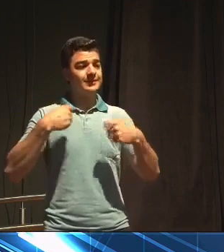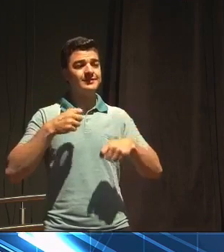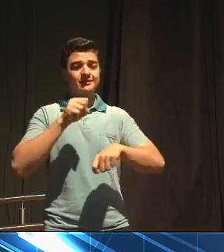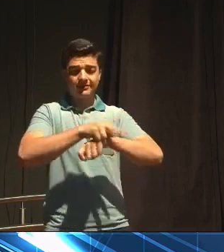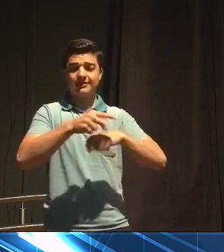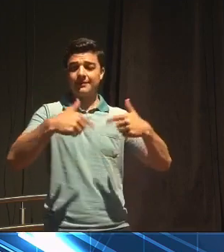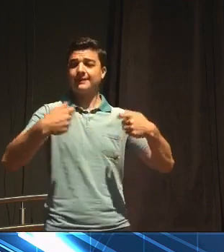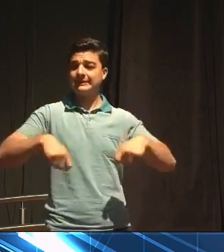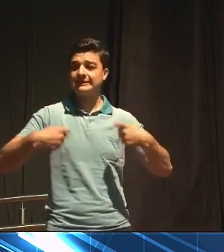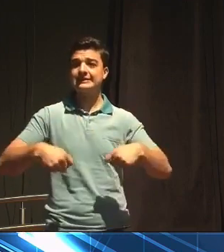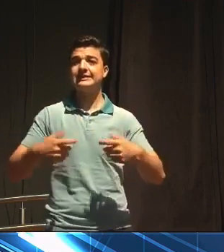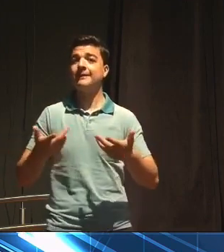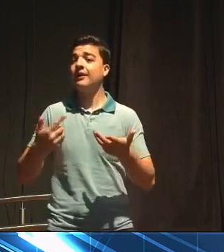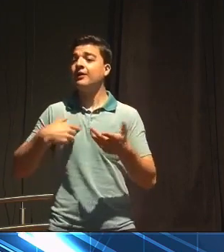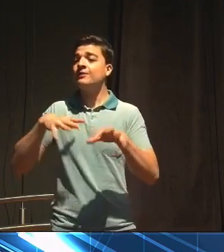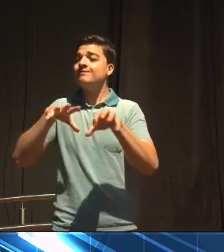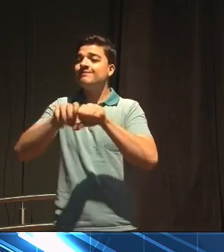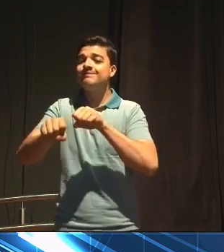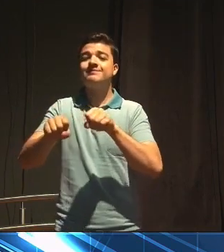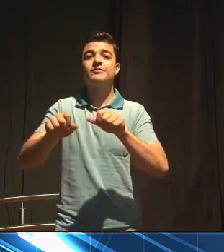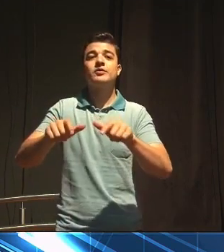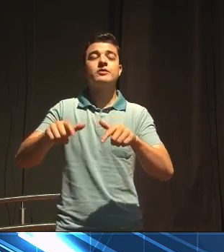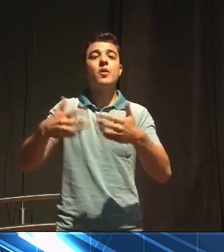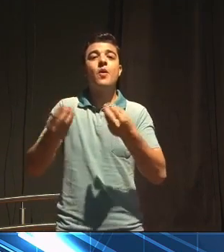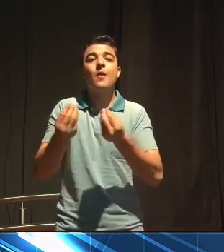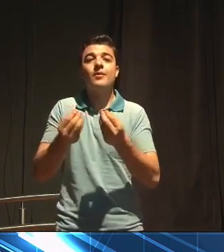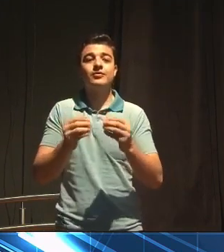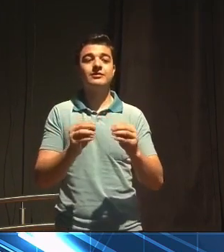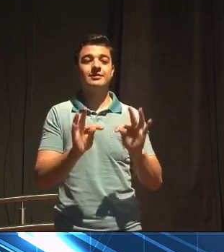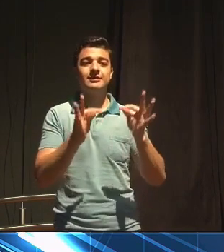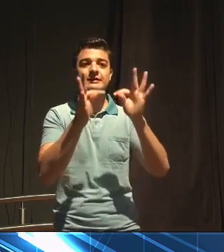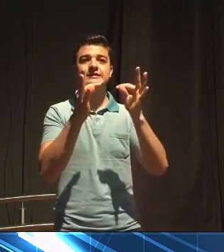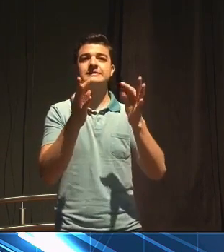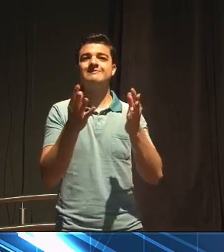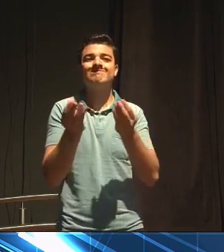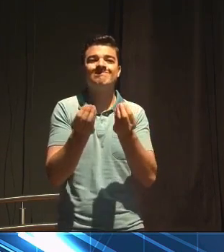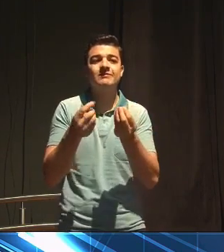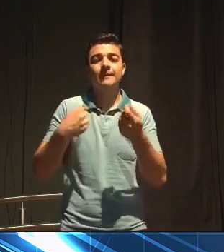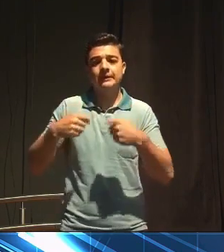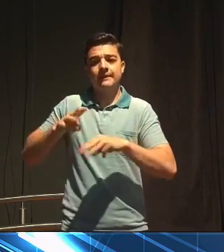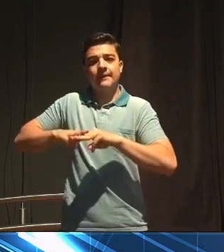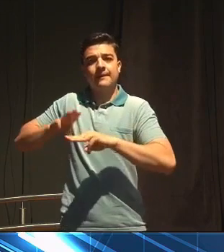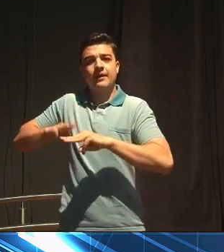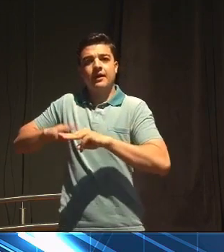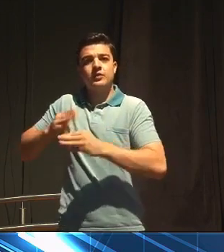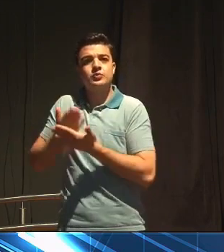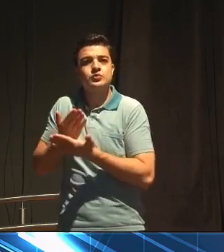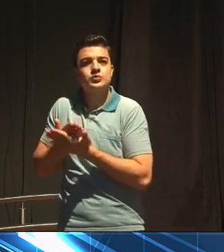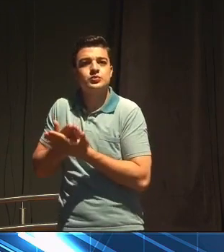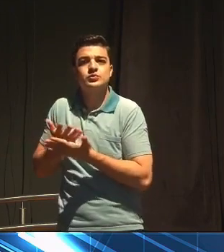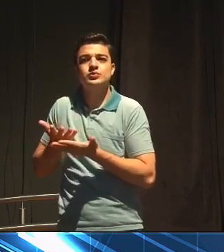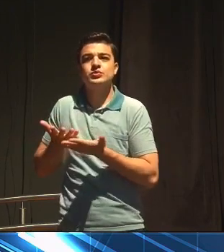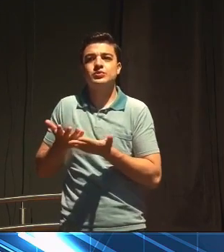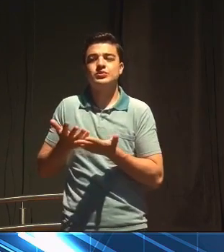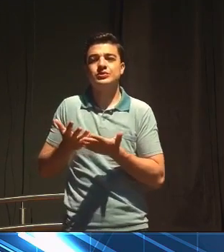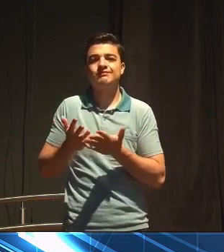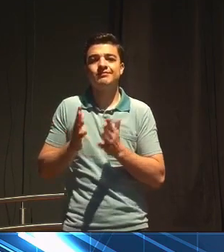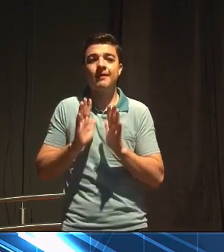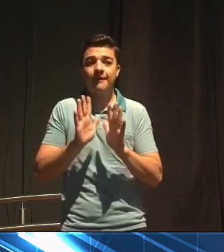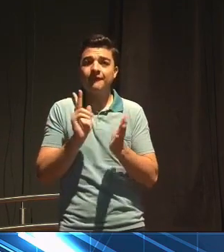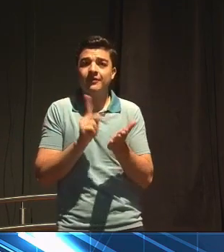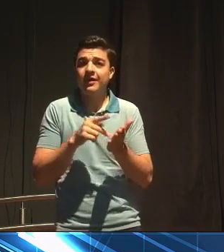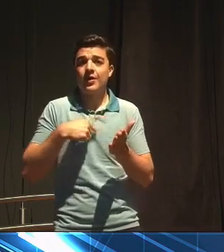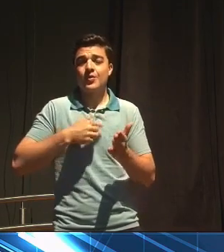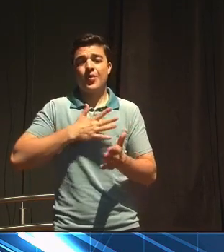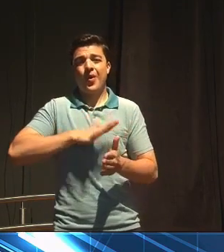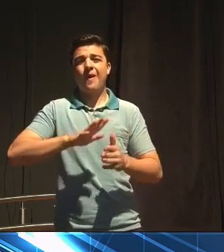eu preciso fazer outra faculdade para trabalhar com tecnologia? Eu preciso saber matemática, porque assim, eu nunca me interessei por tecnologia porque eu não sou de